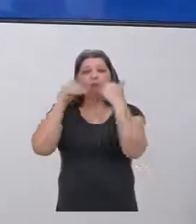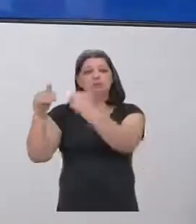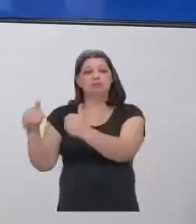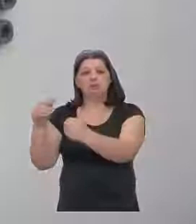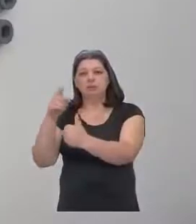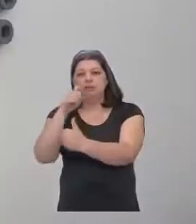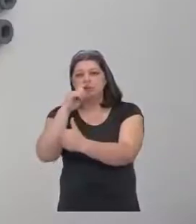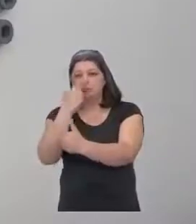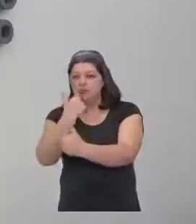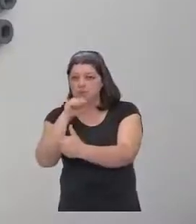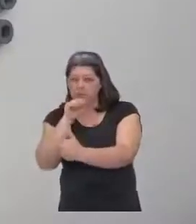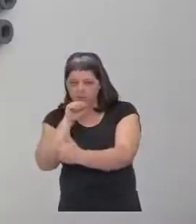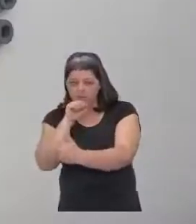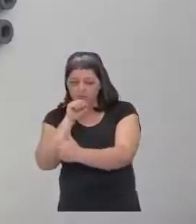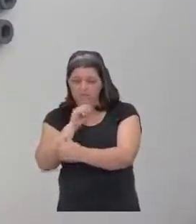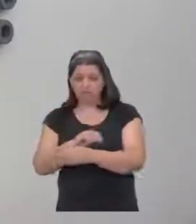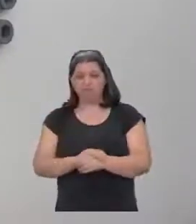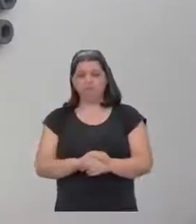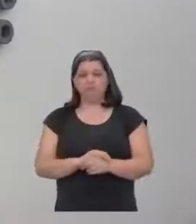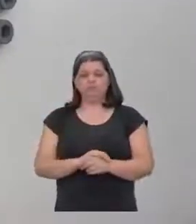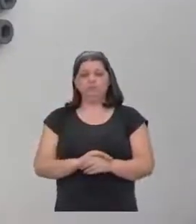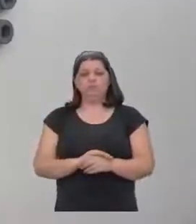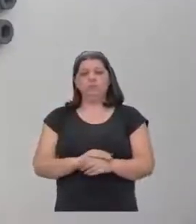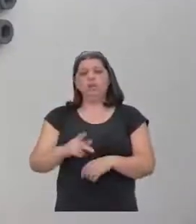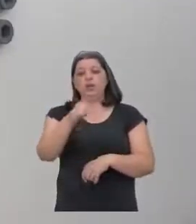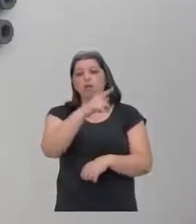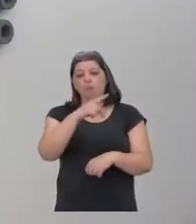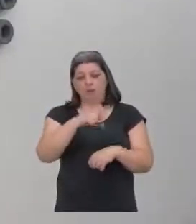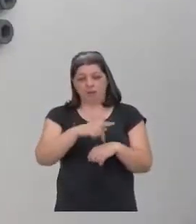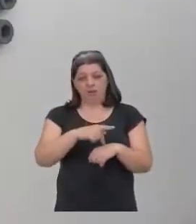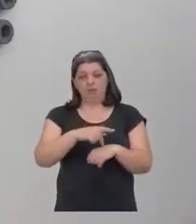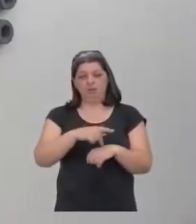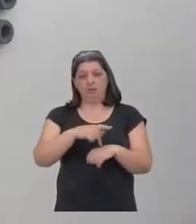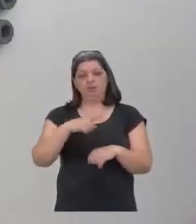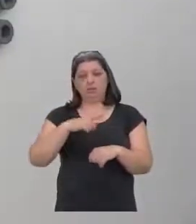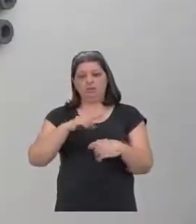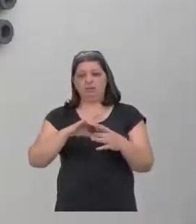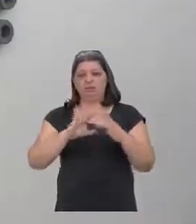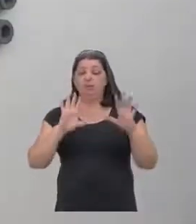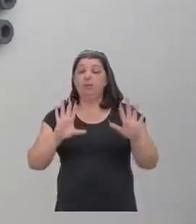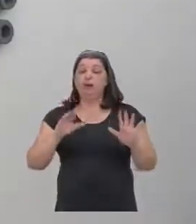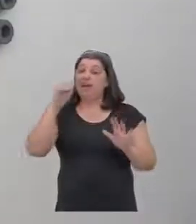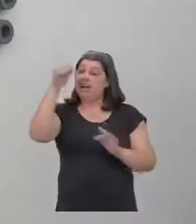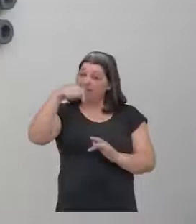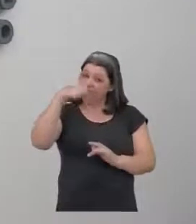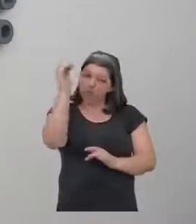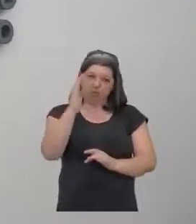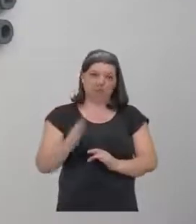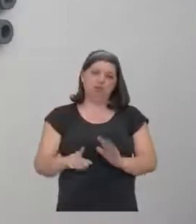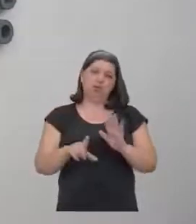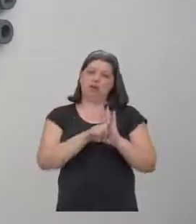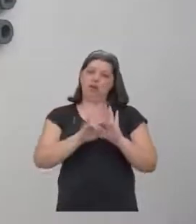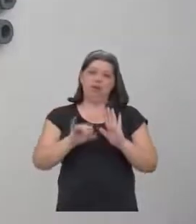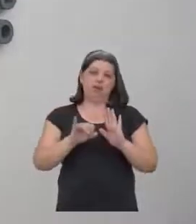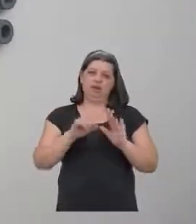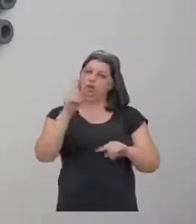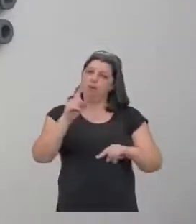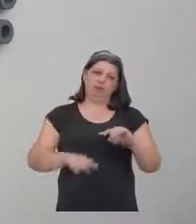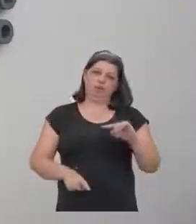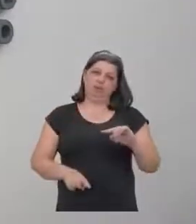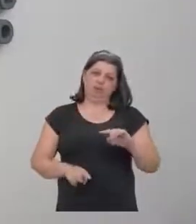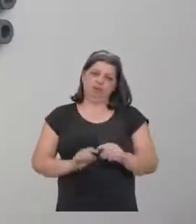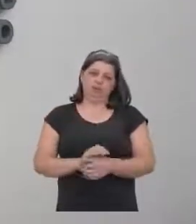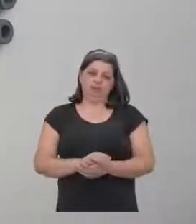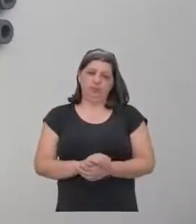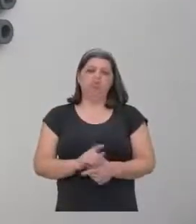pais. Né? Nos países em que isso é permitido, no Brasil, por lei é proibido. Por lei é proibido, tá? O que você está tendo aqui agora é uma aula